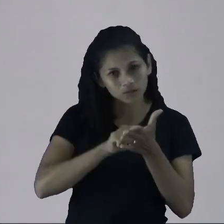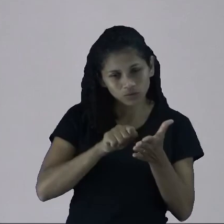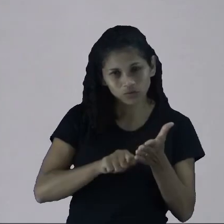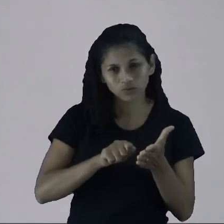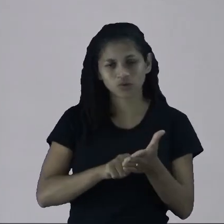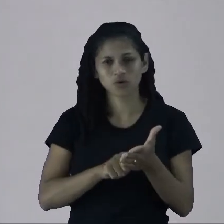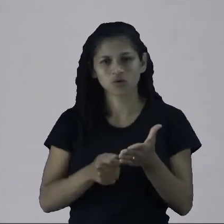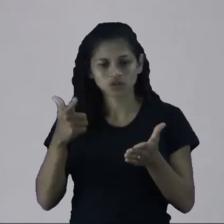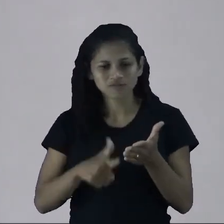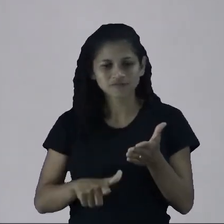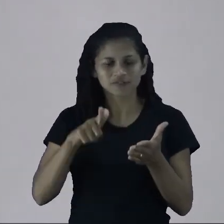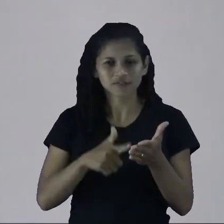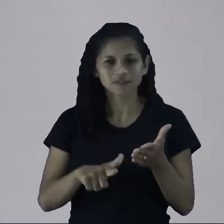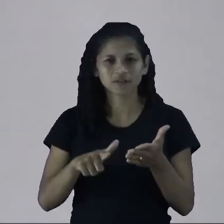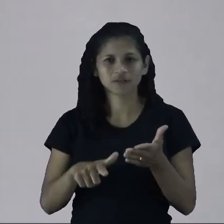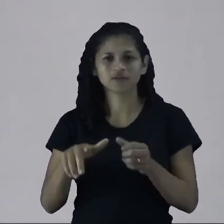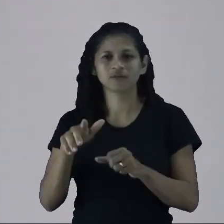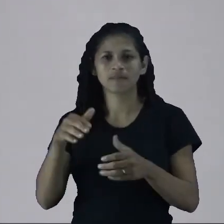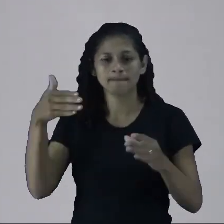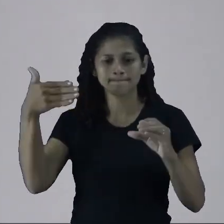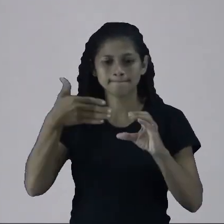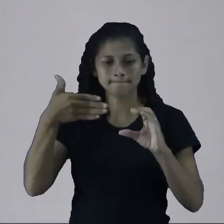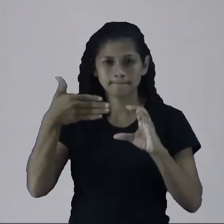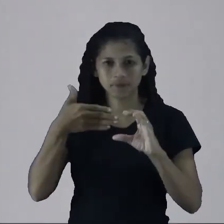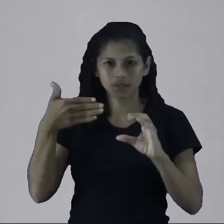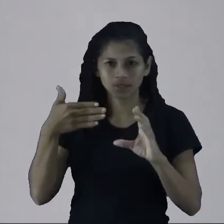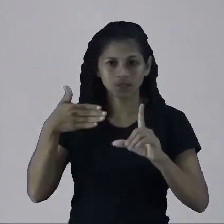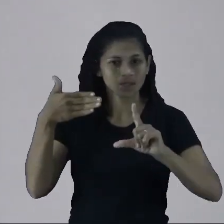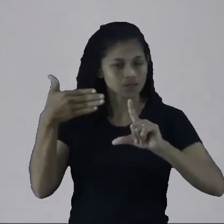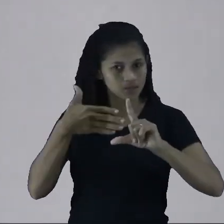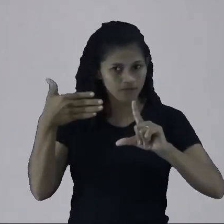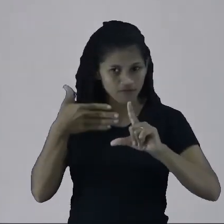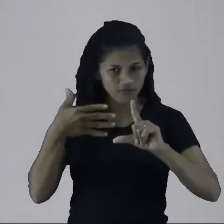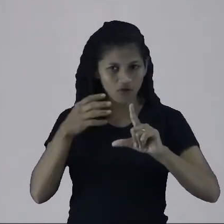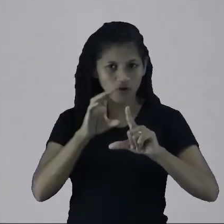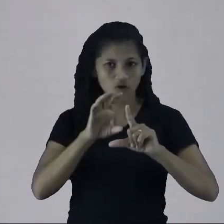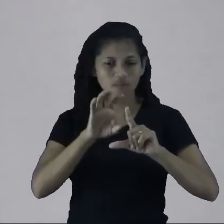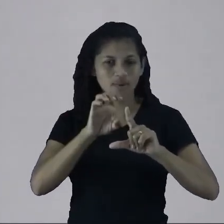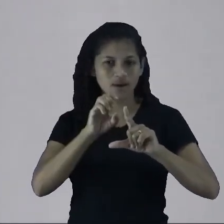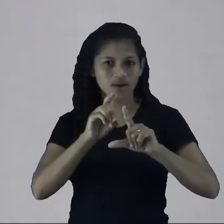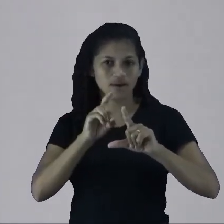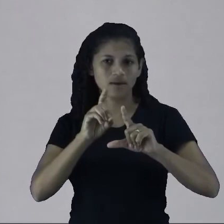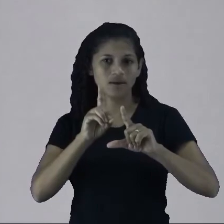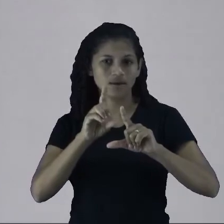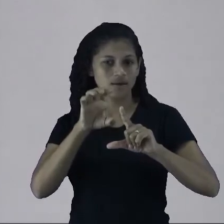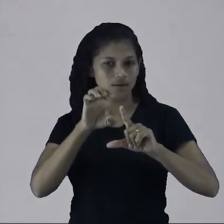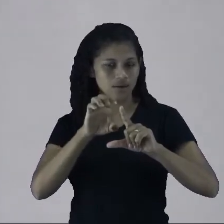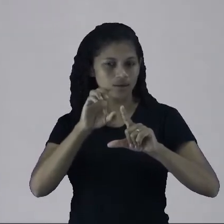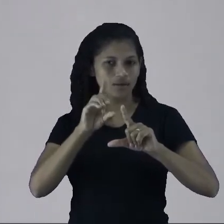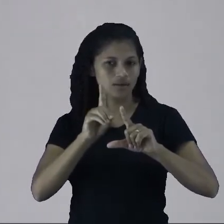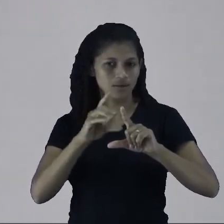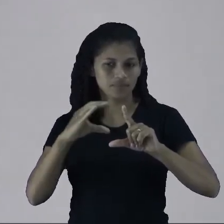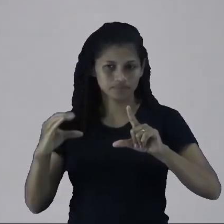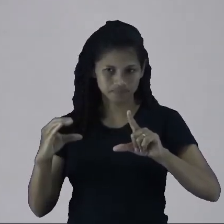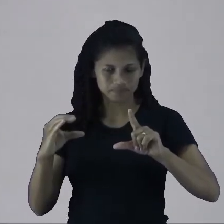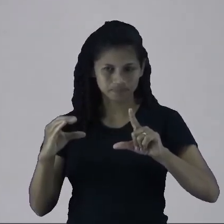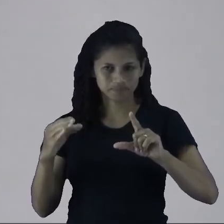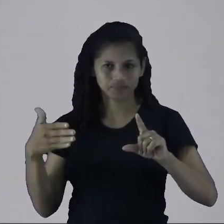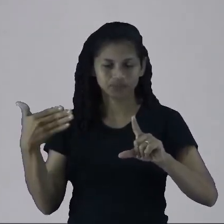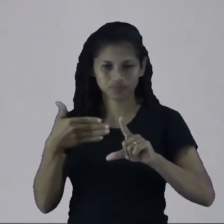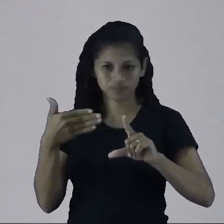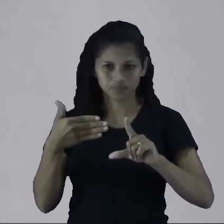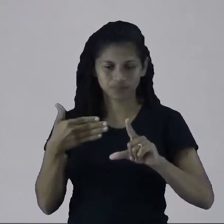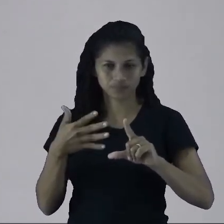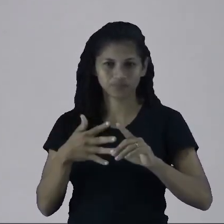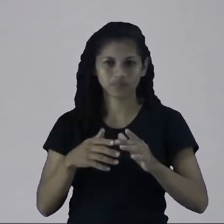anota novamente, revisa. Plataforma Eduque vai te ajudar, certo? É um conhecimento de acordo com o que a gente